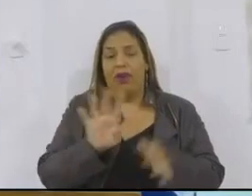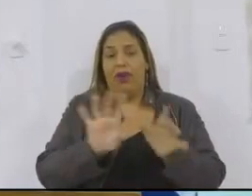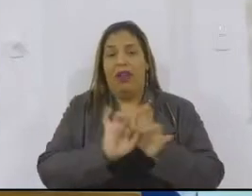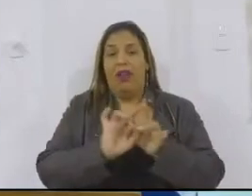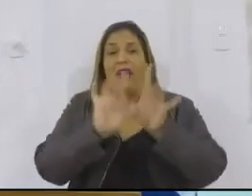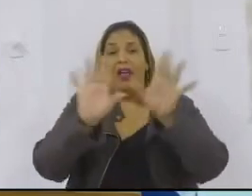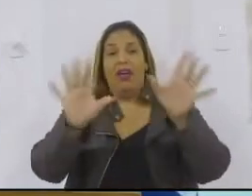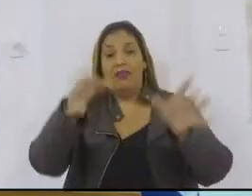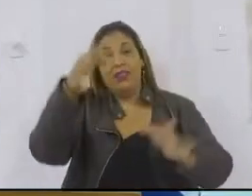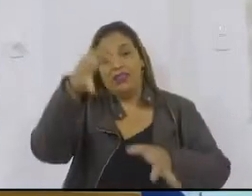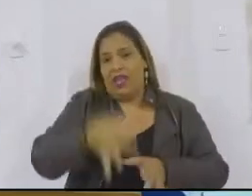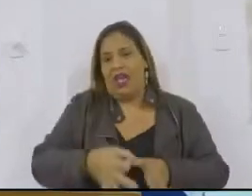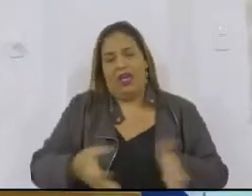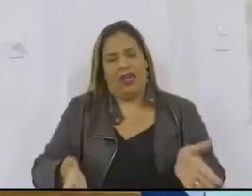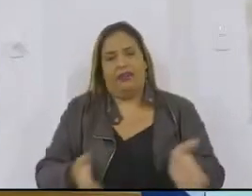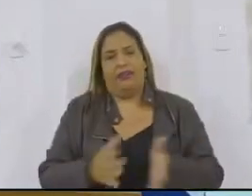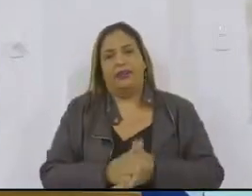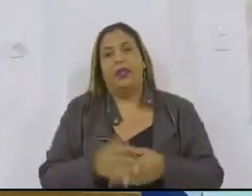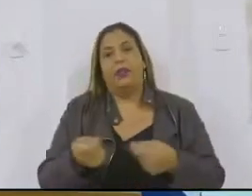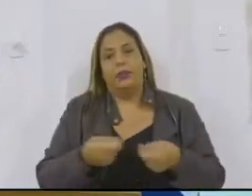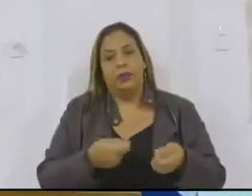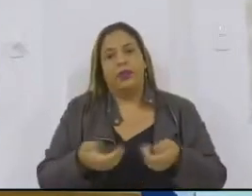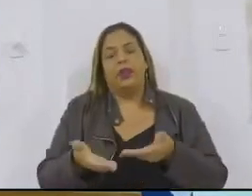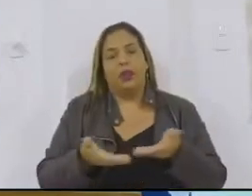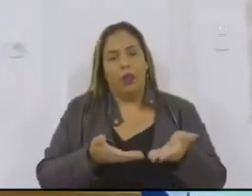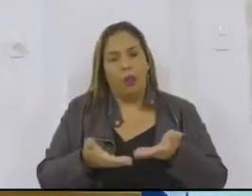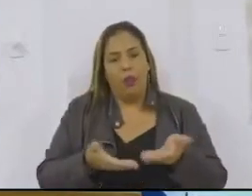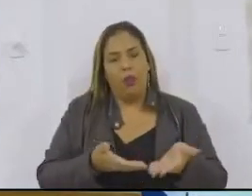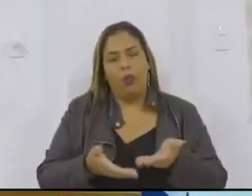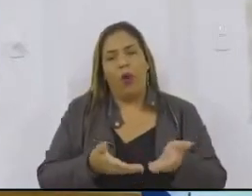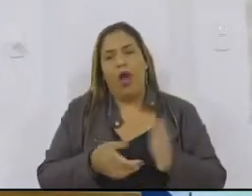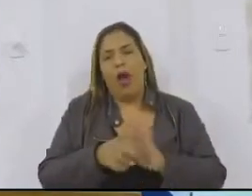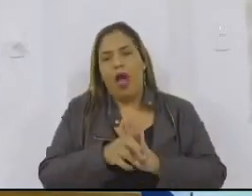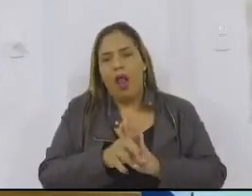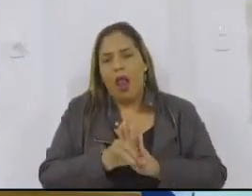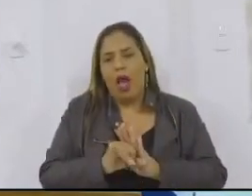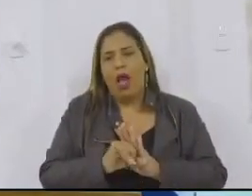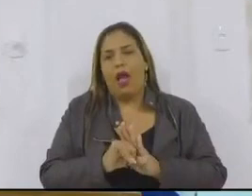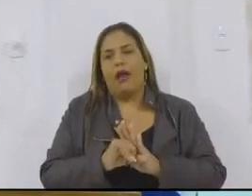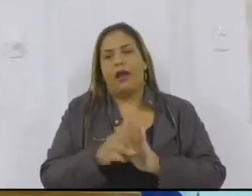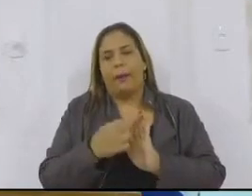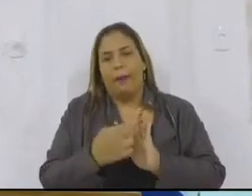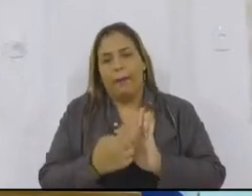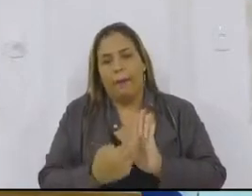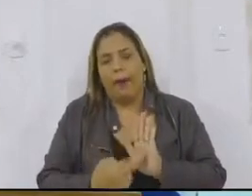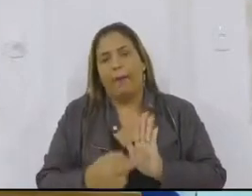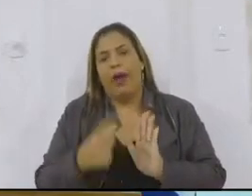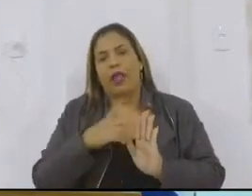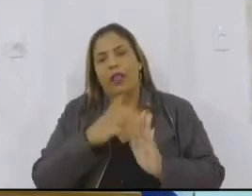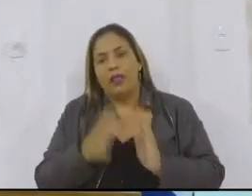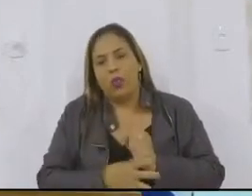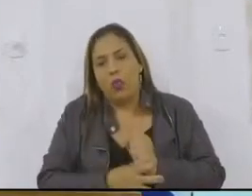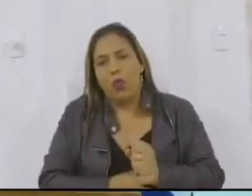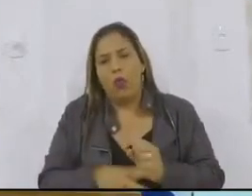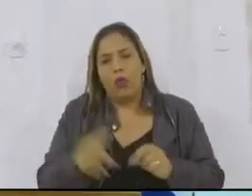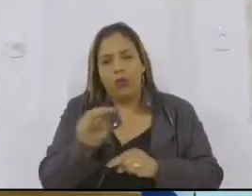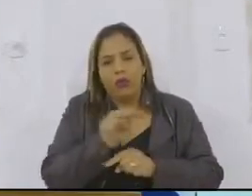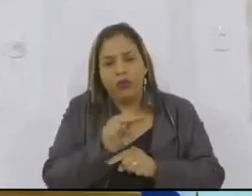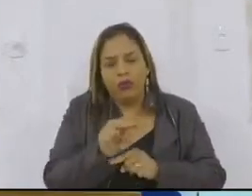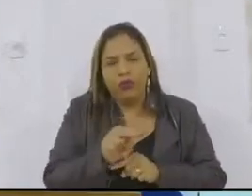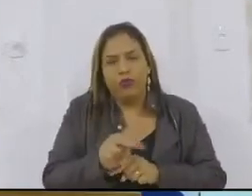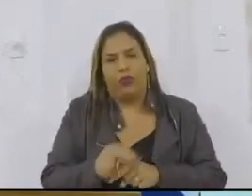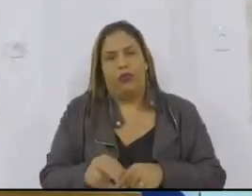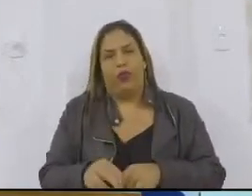os nossos passageiros, tem que se adequar às normas do município. Seguro, tem que ter uma vistoria para que elas